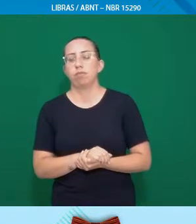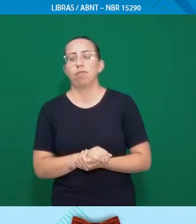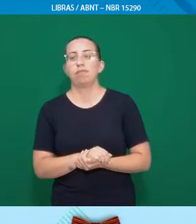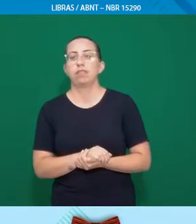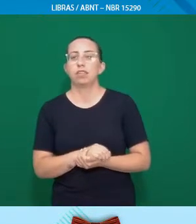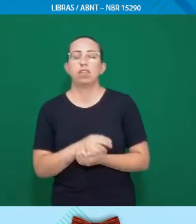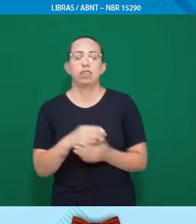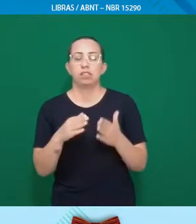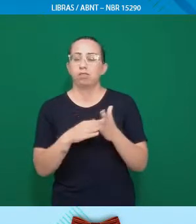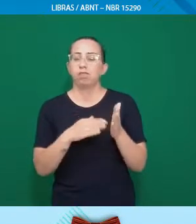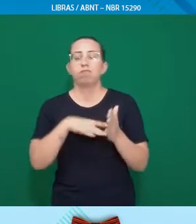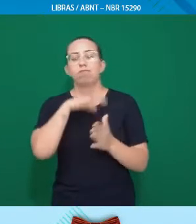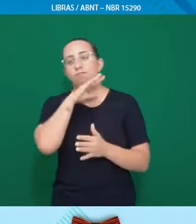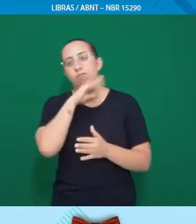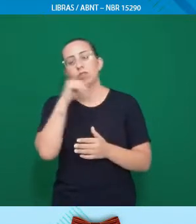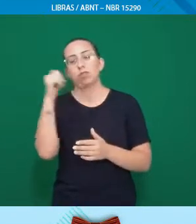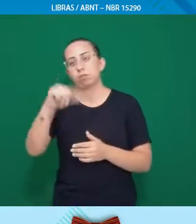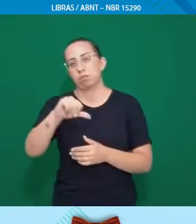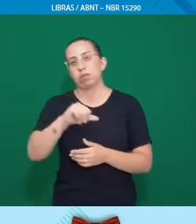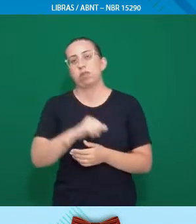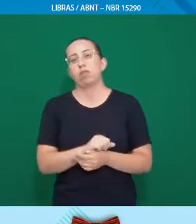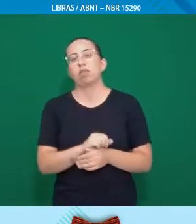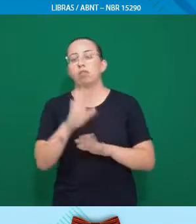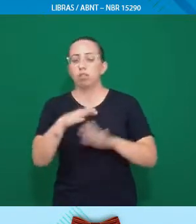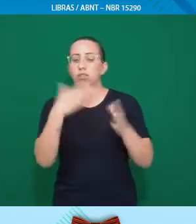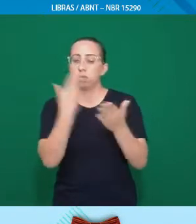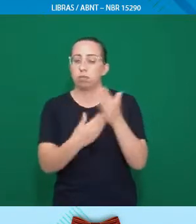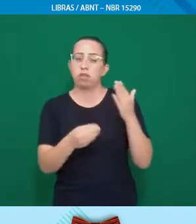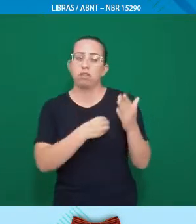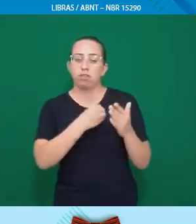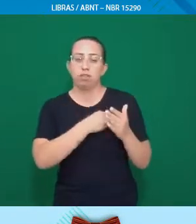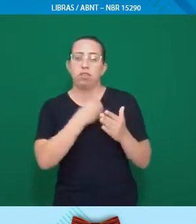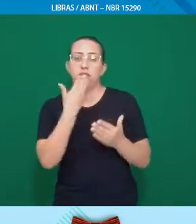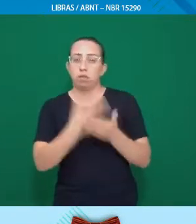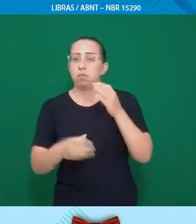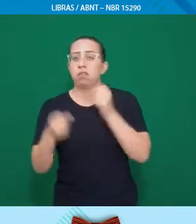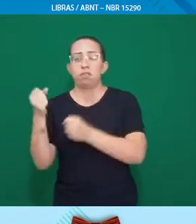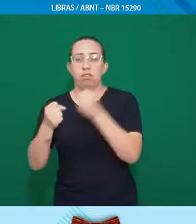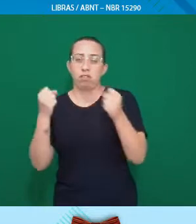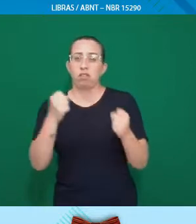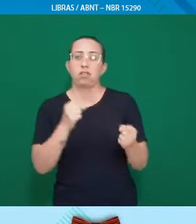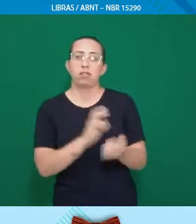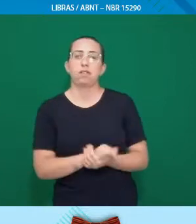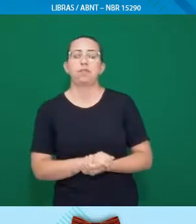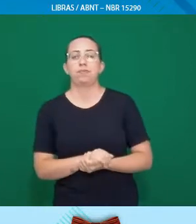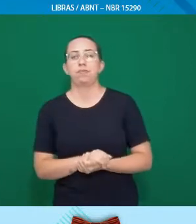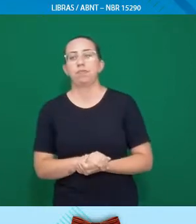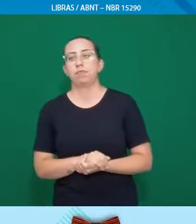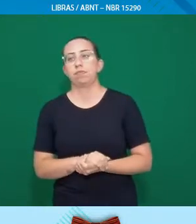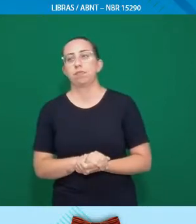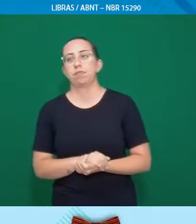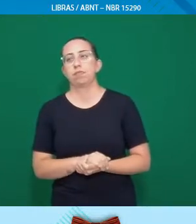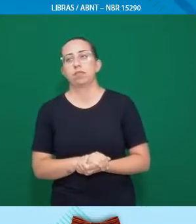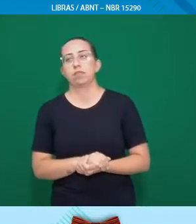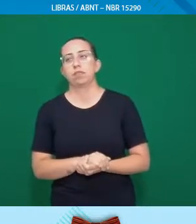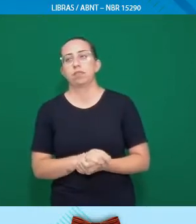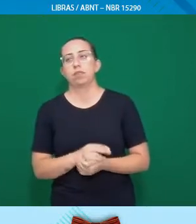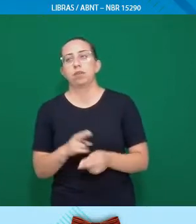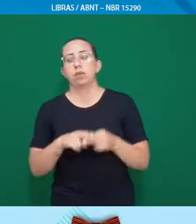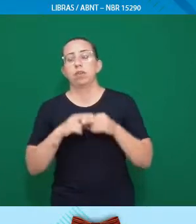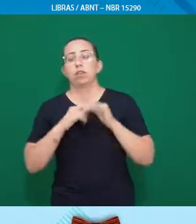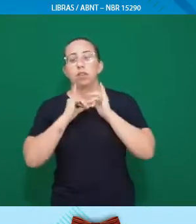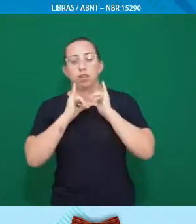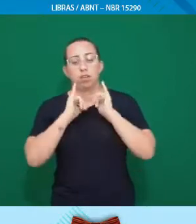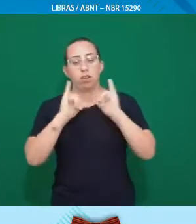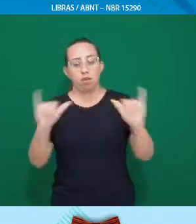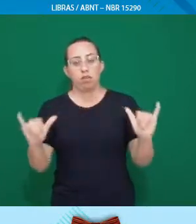que estão aí estragando de carro e arriscando a perder a vida e perder a vida algumas pessoas aí pelas condições das estradas Obrigado por isso que eu